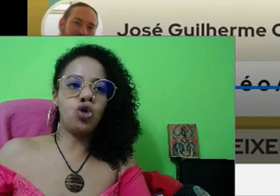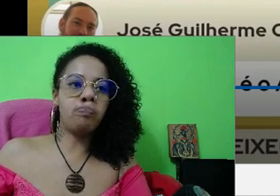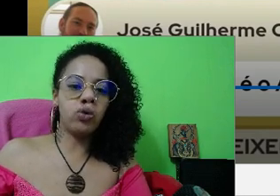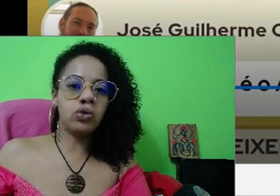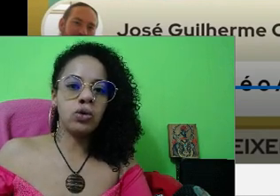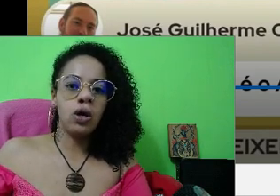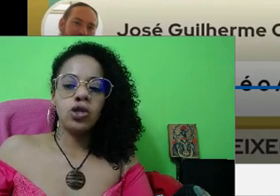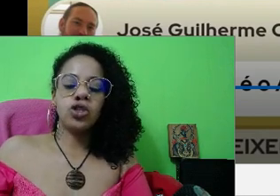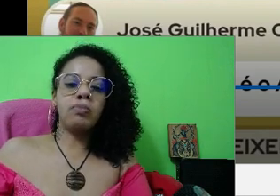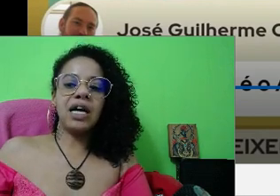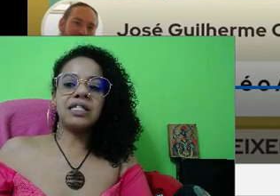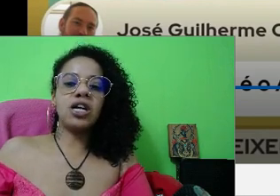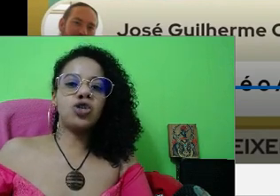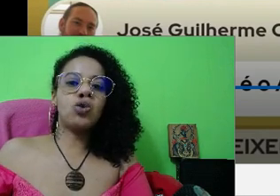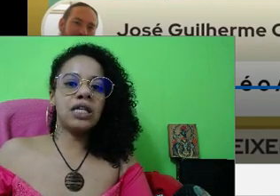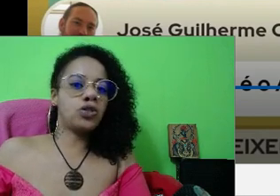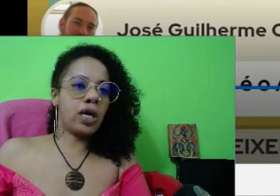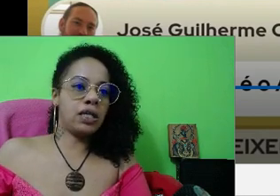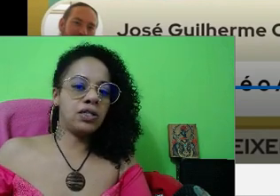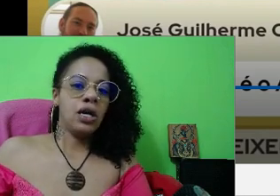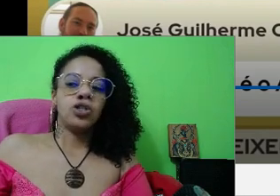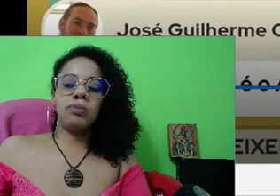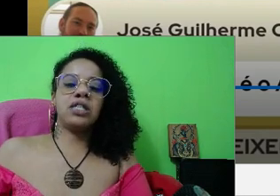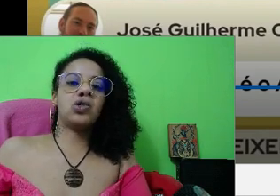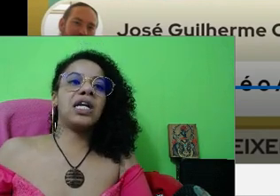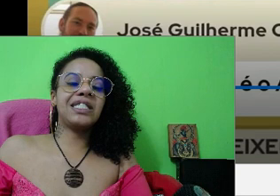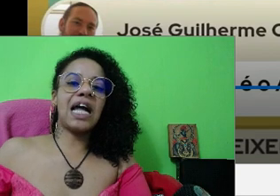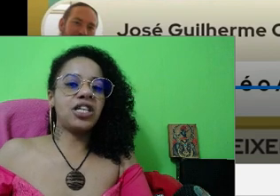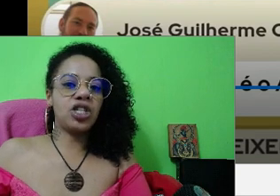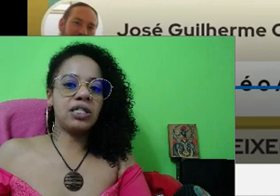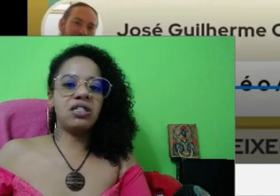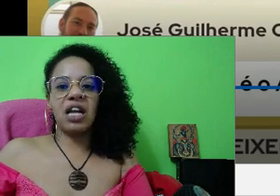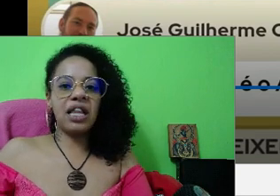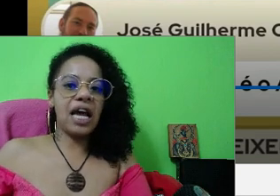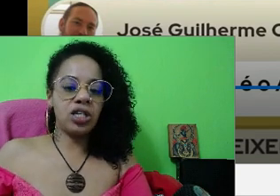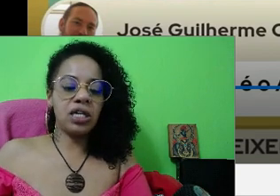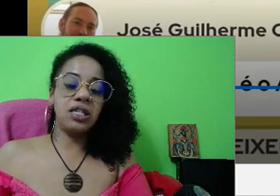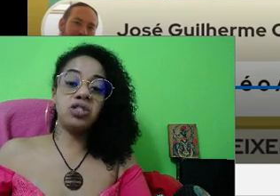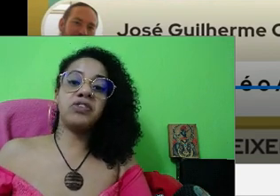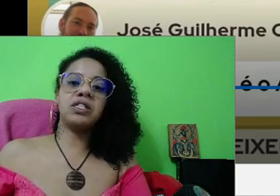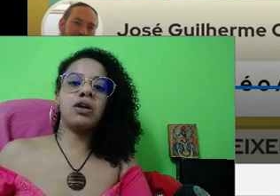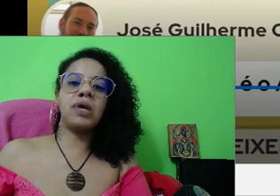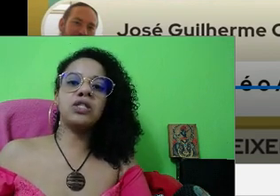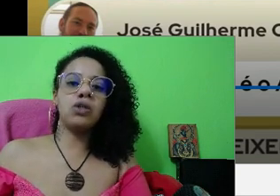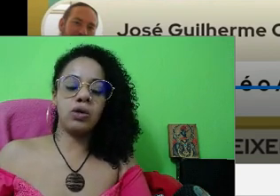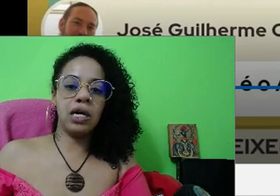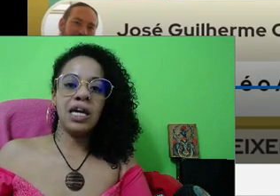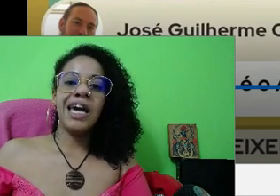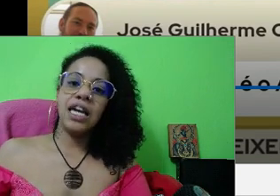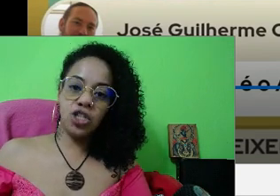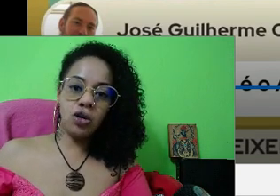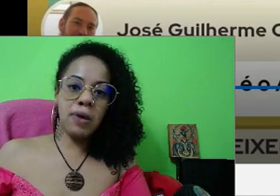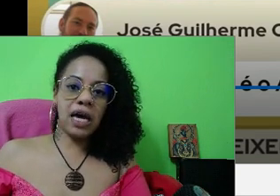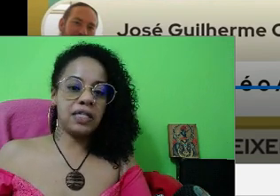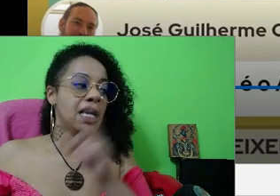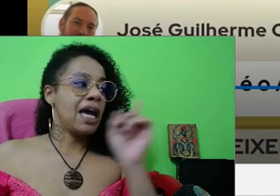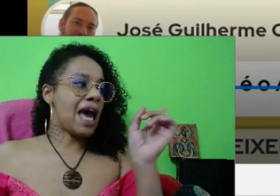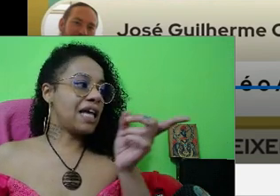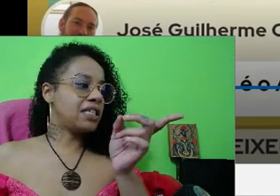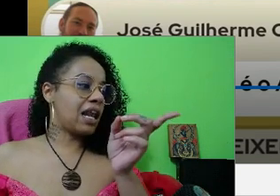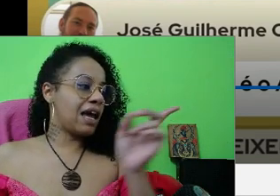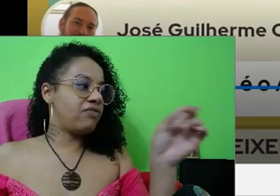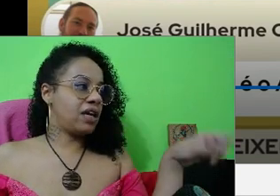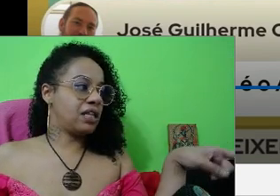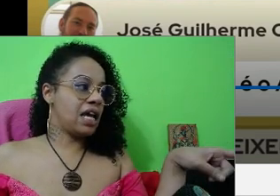os grupos sobre as articulações sobre as escolhas táticas estratégicas isso você não menciona e digo mais